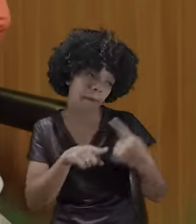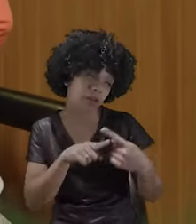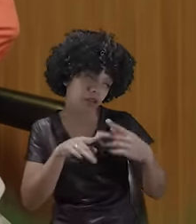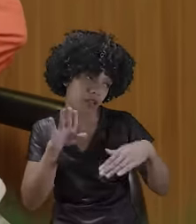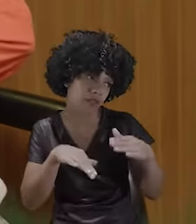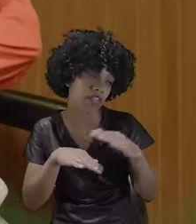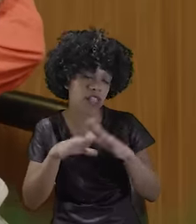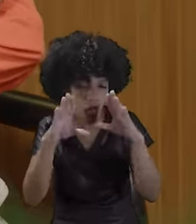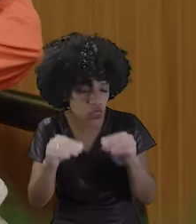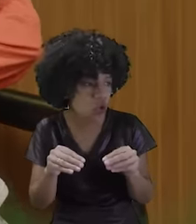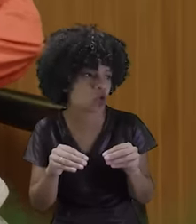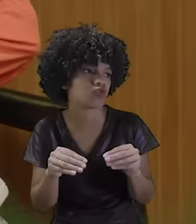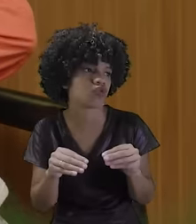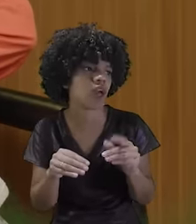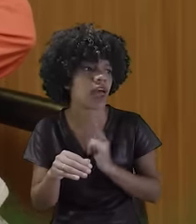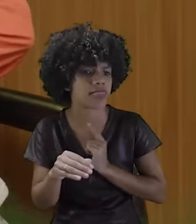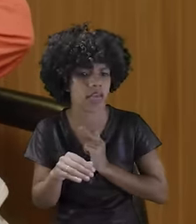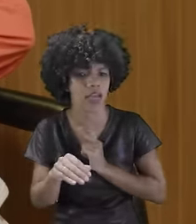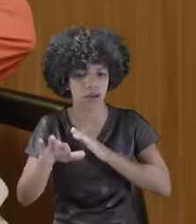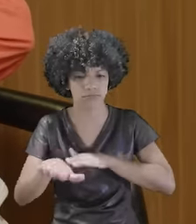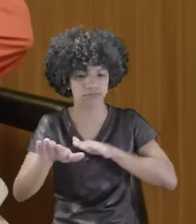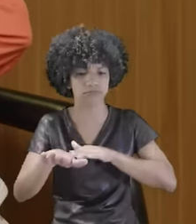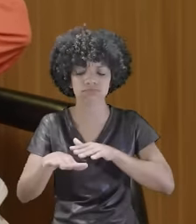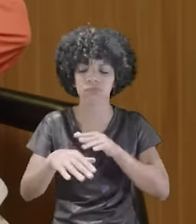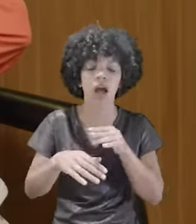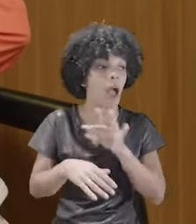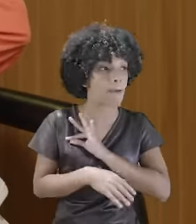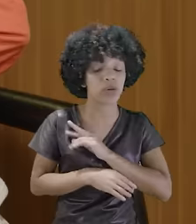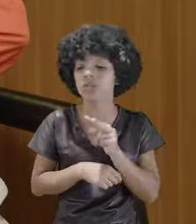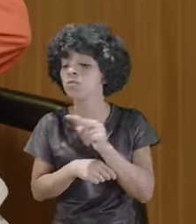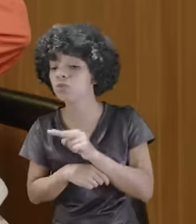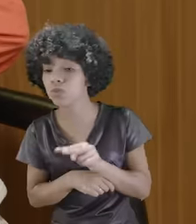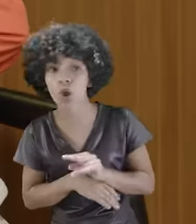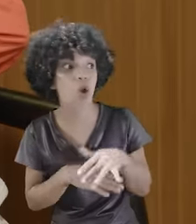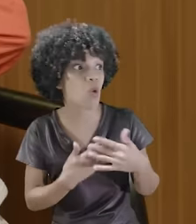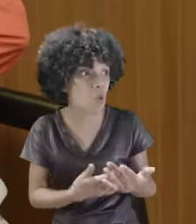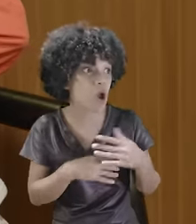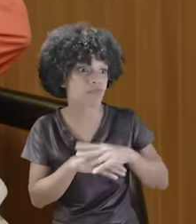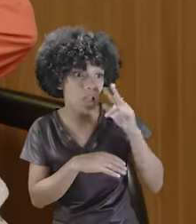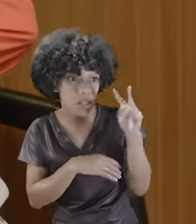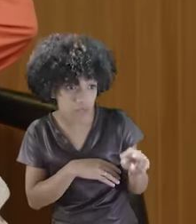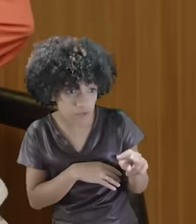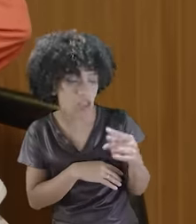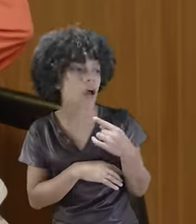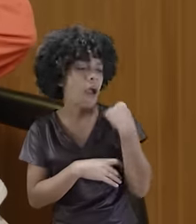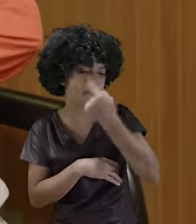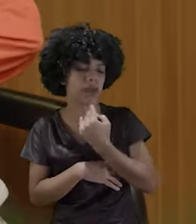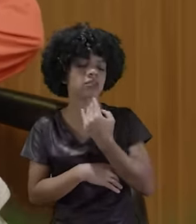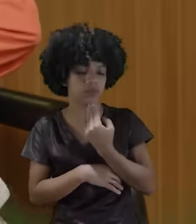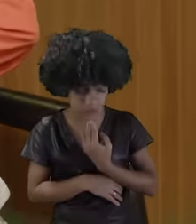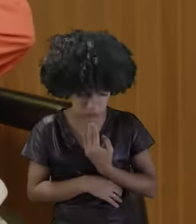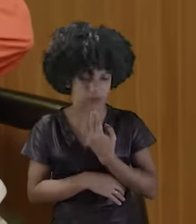porque às vezes a gente volta à noite tem muitos carros parados que ele está olhando quando eles ver que estou no carro de só isso na cabeça